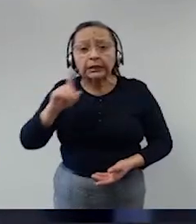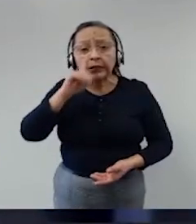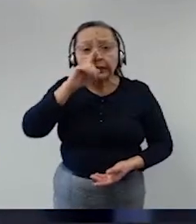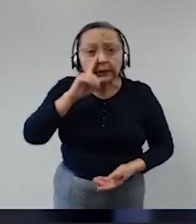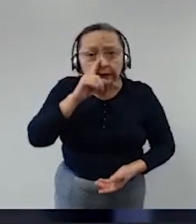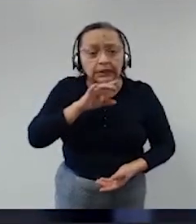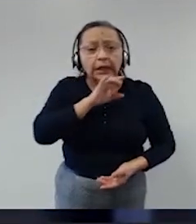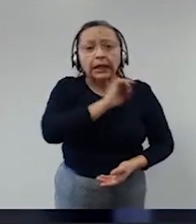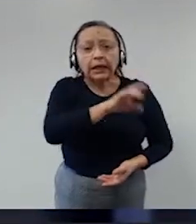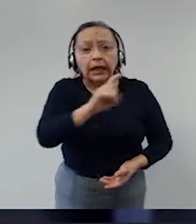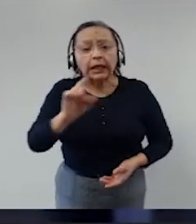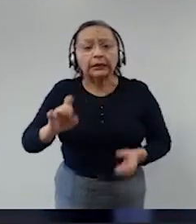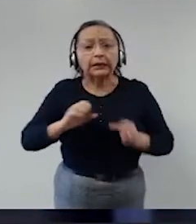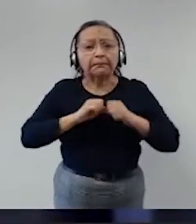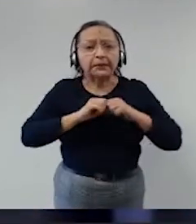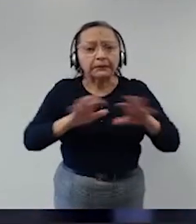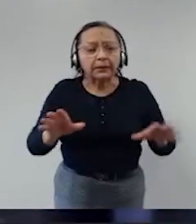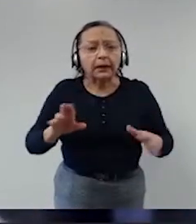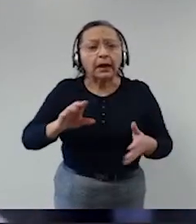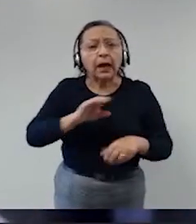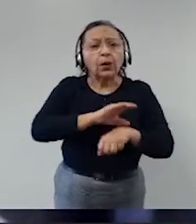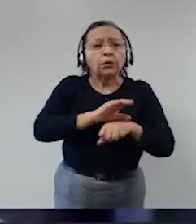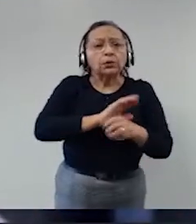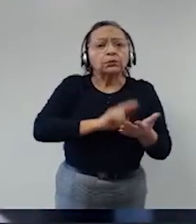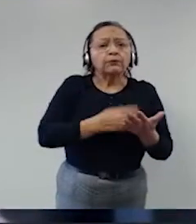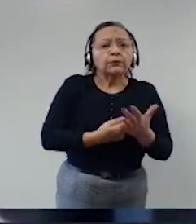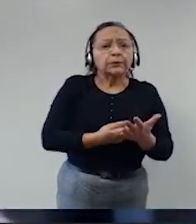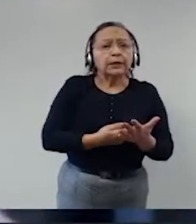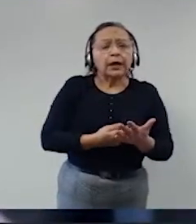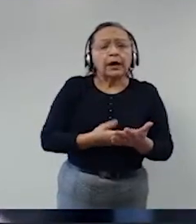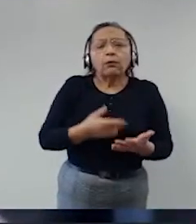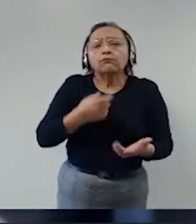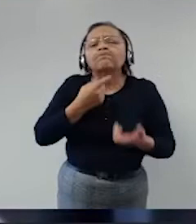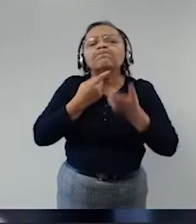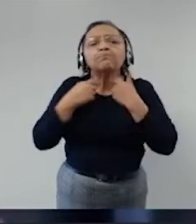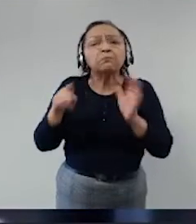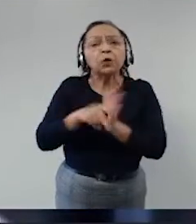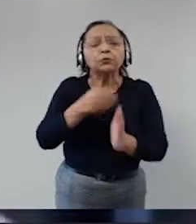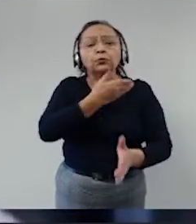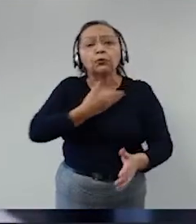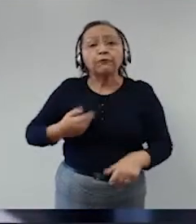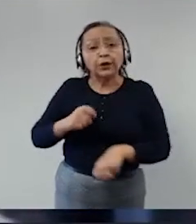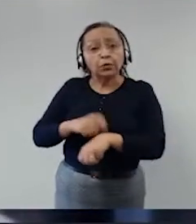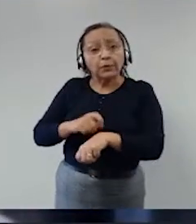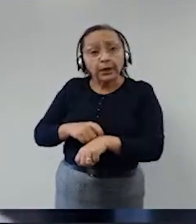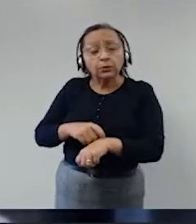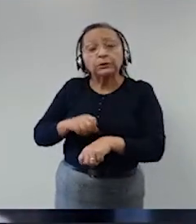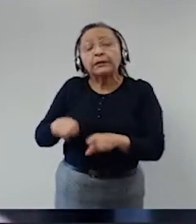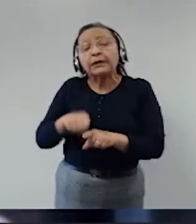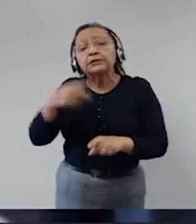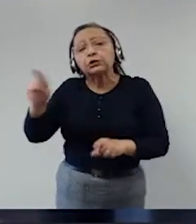pudesse ser interpretada ao sabor do governo, do momento e dos seus projetos e